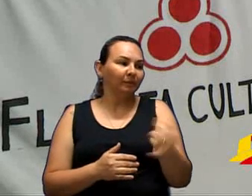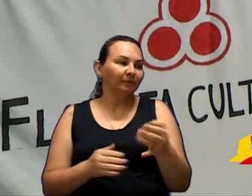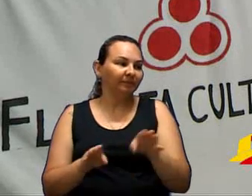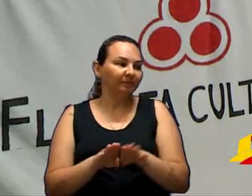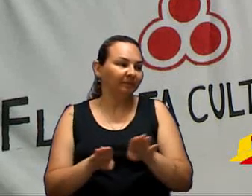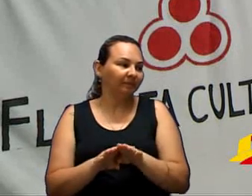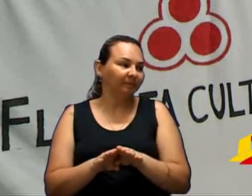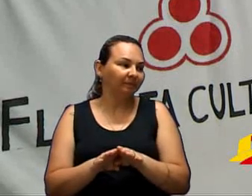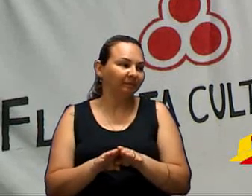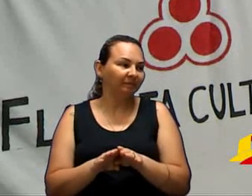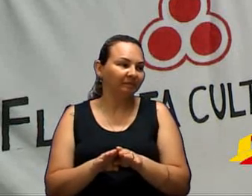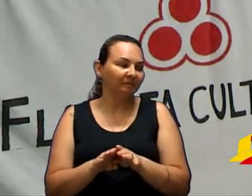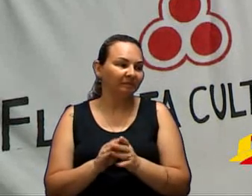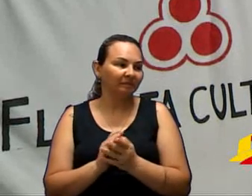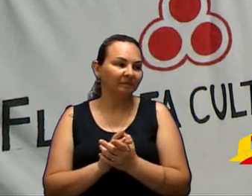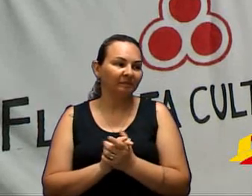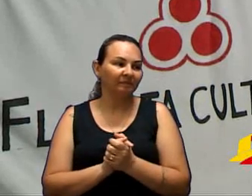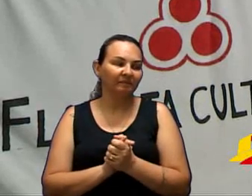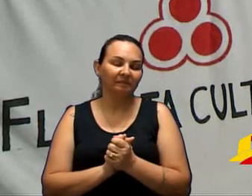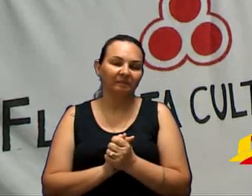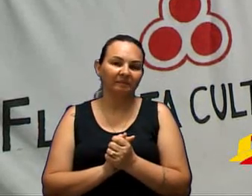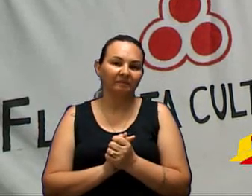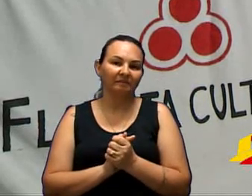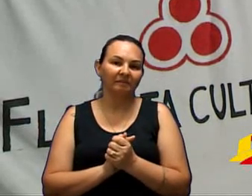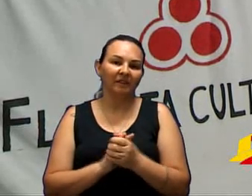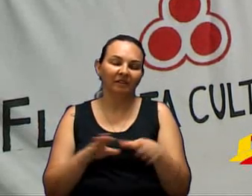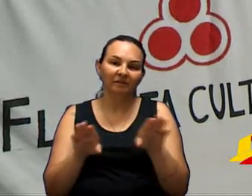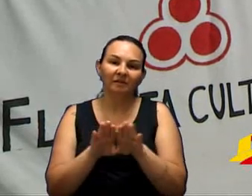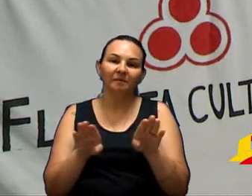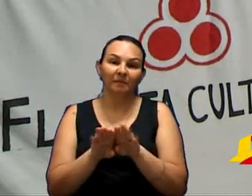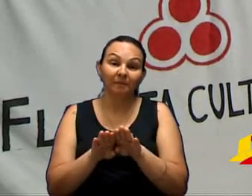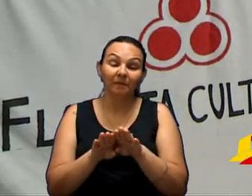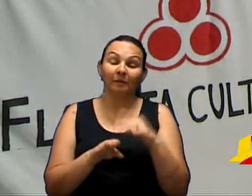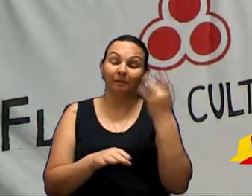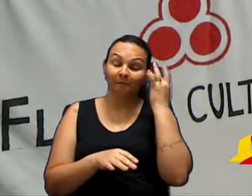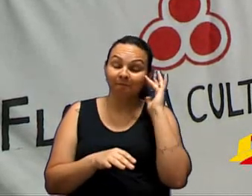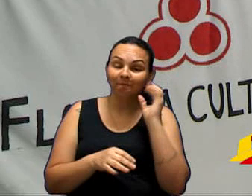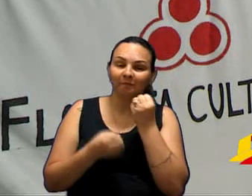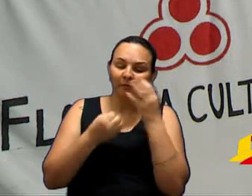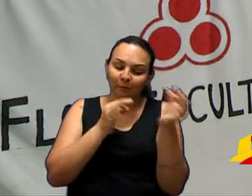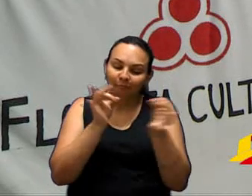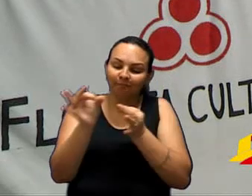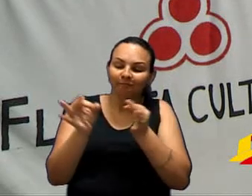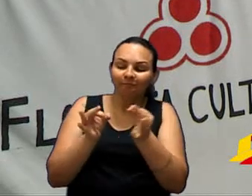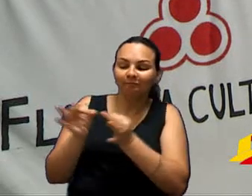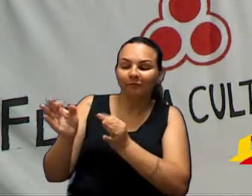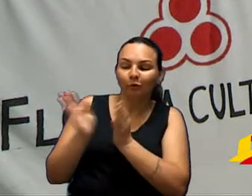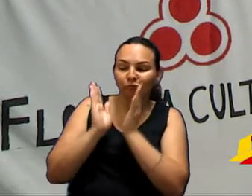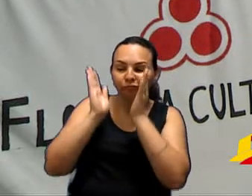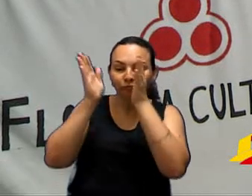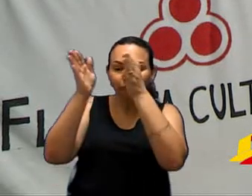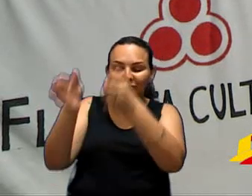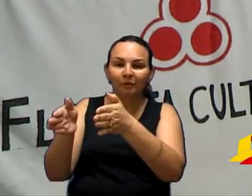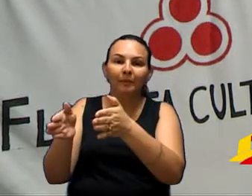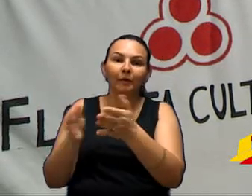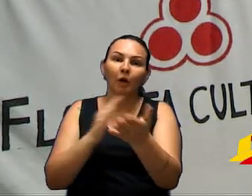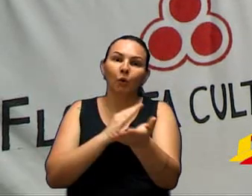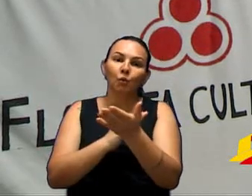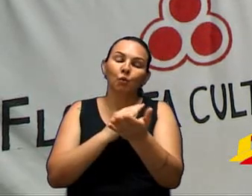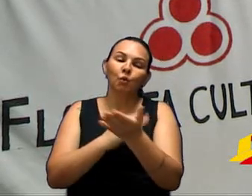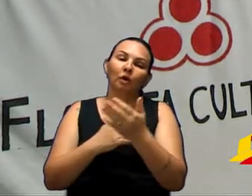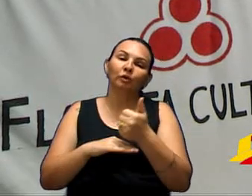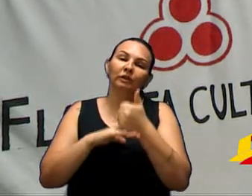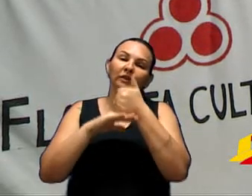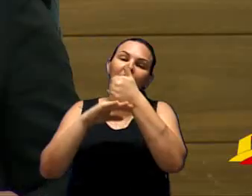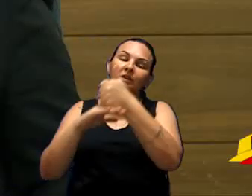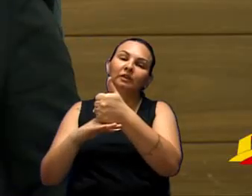disse ele sendo esse caminho acho que isso aí você mesmo da coordenação e já vou adiantar porque o senhor já está com a ajuda até da secretaria